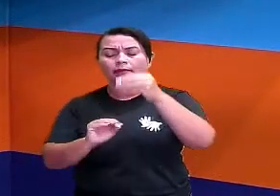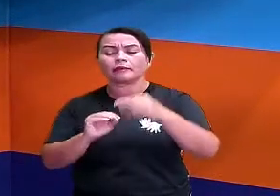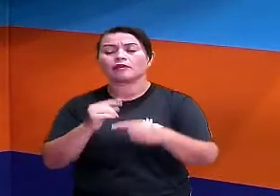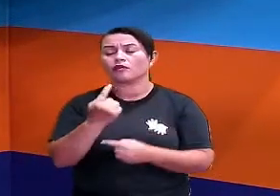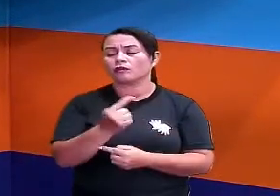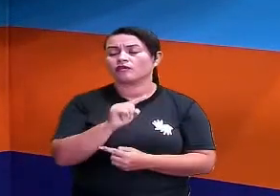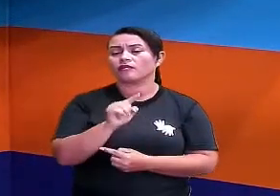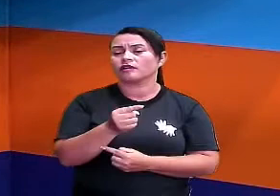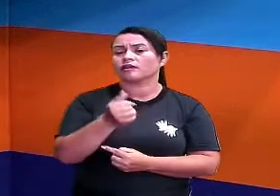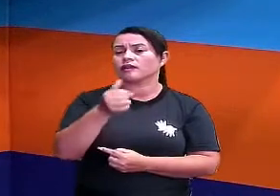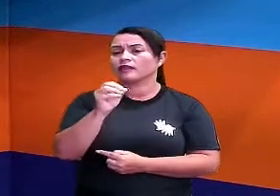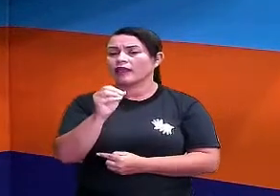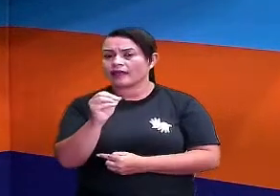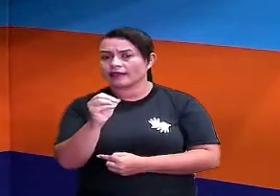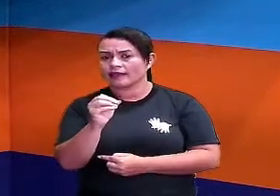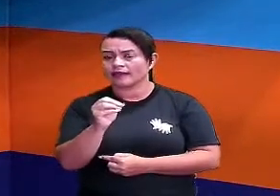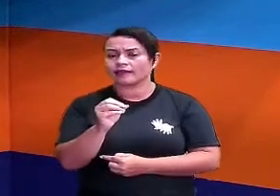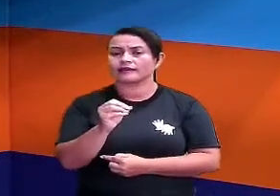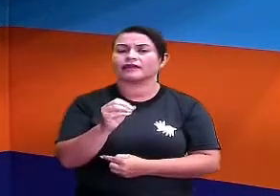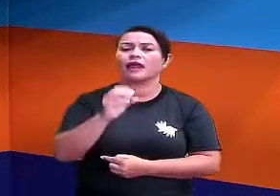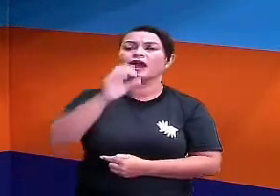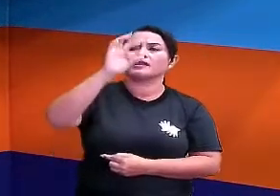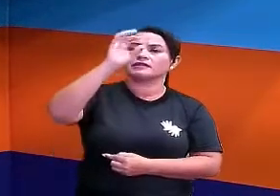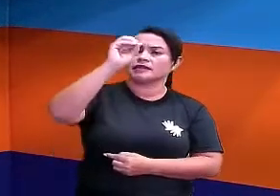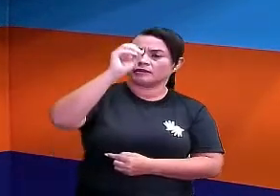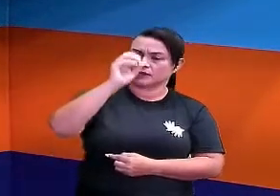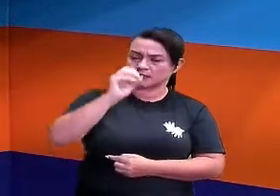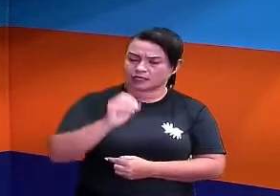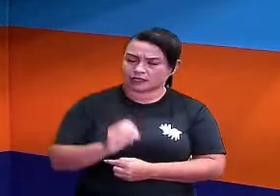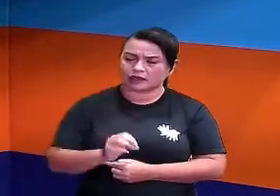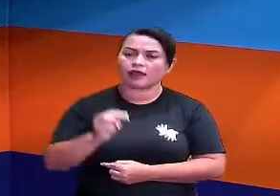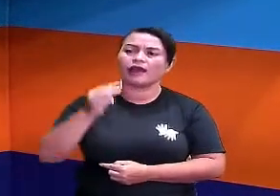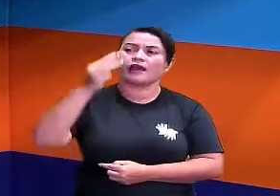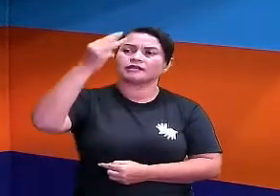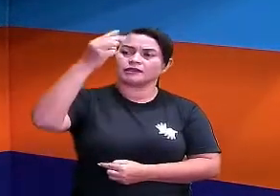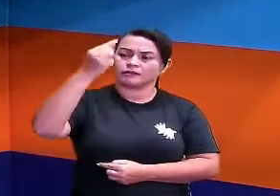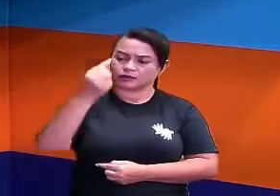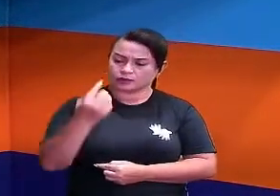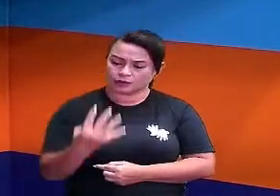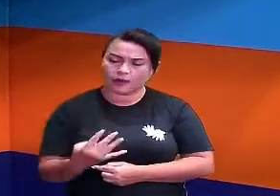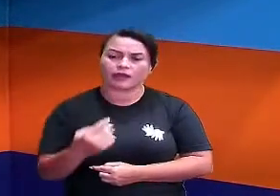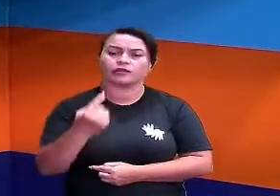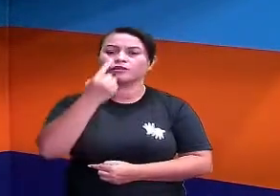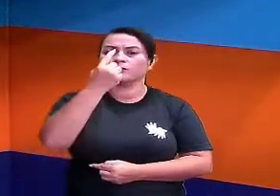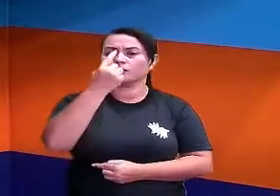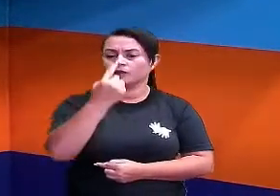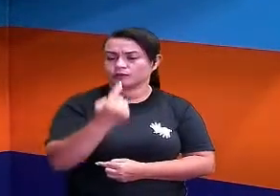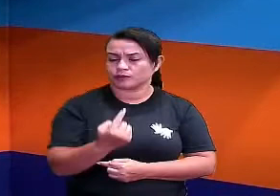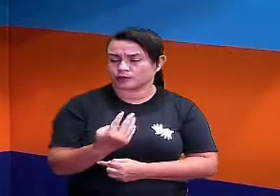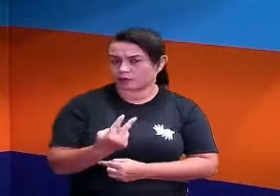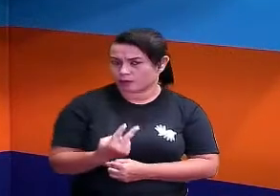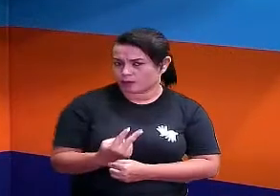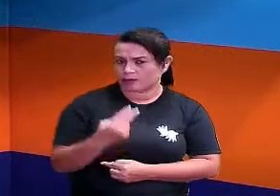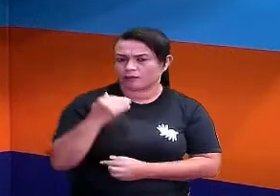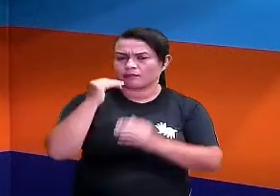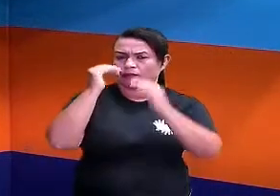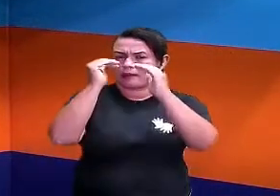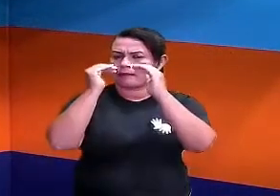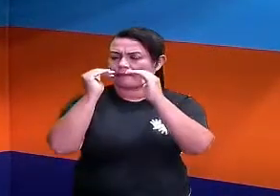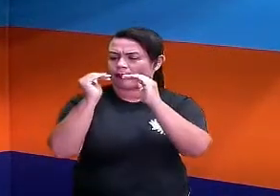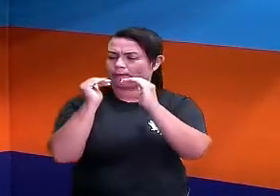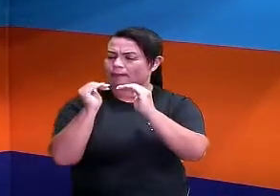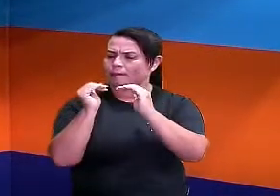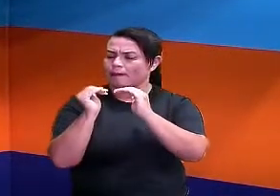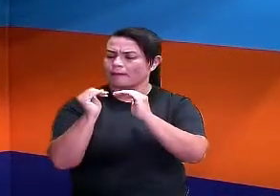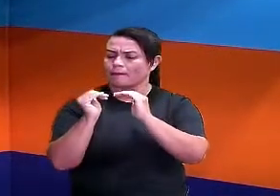mais 1,30. Então, 0 mais 0, 0, 3 mais 1, 4, 1 mais 1, 2. E assim sucessivamente, vou contando